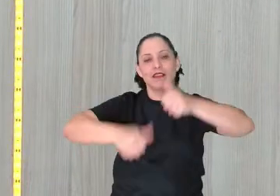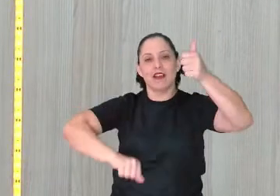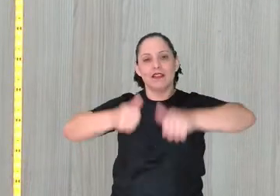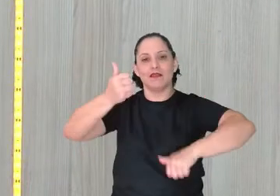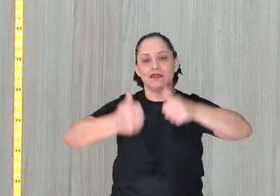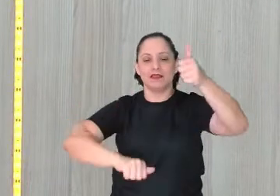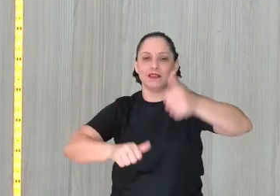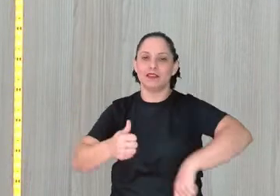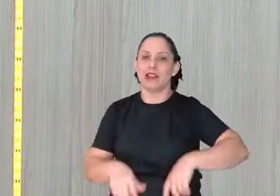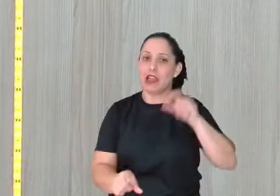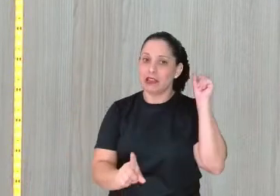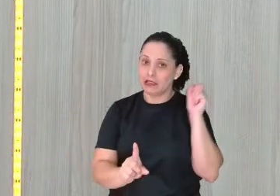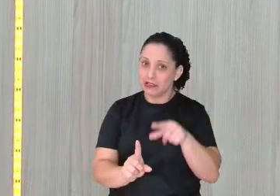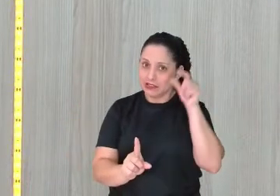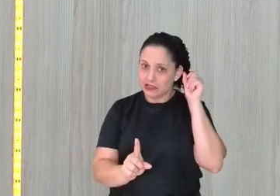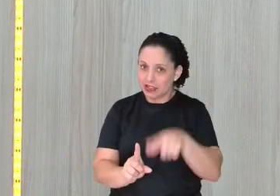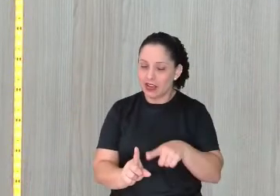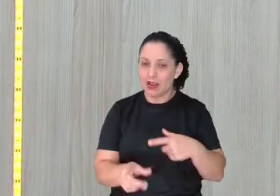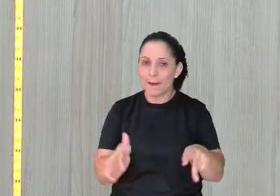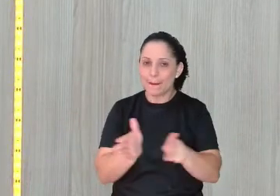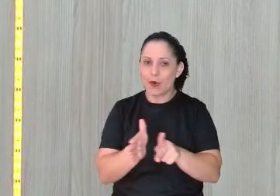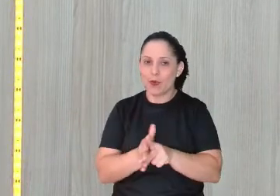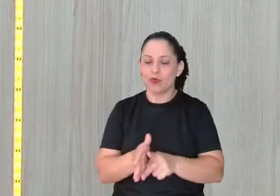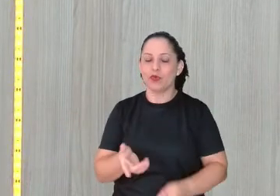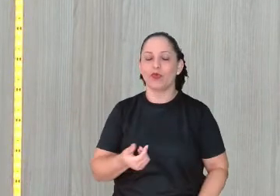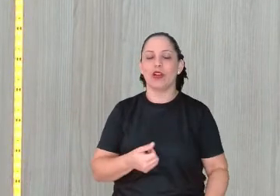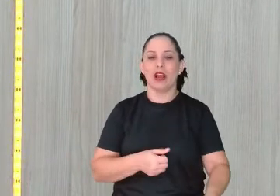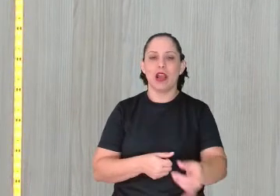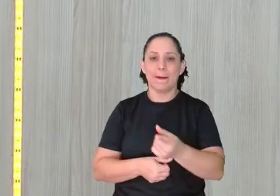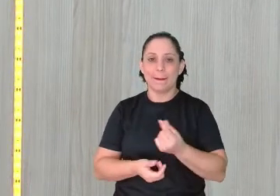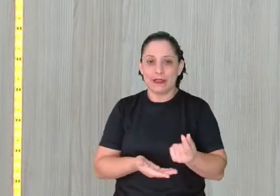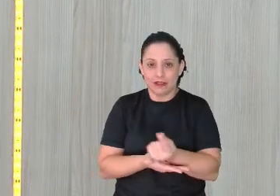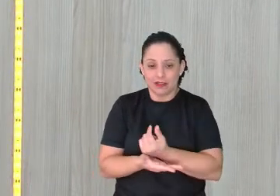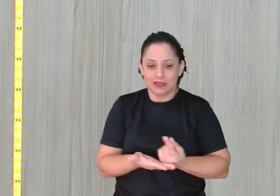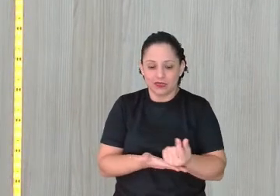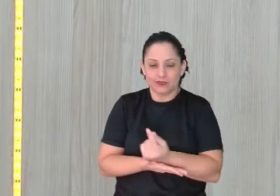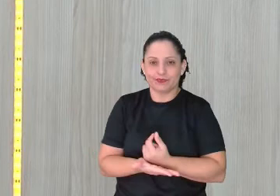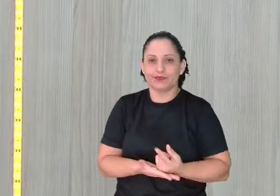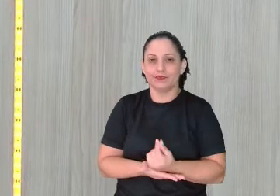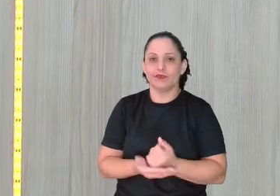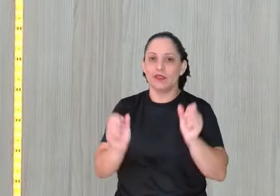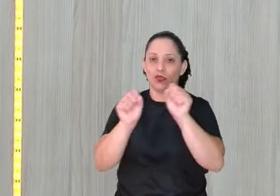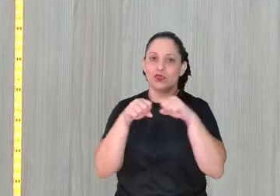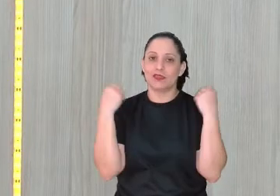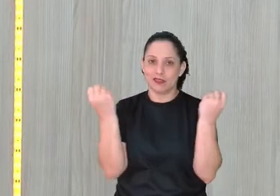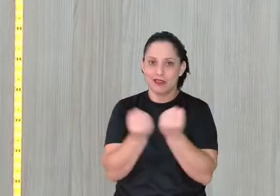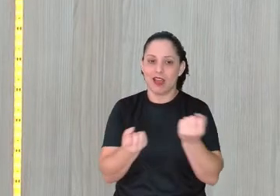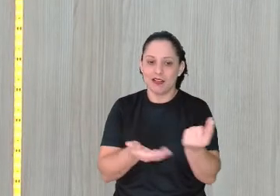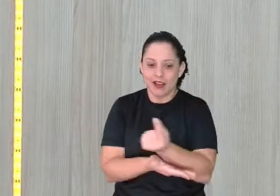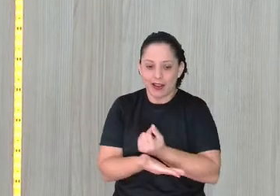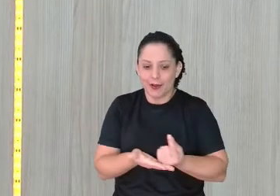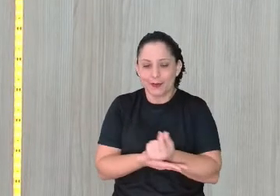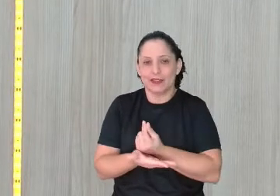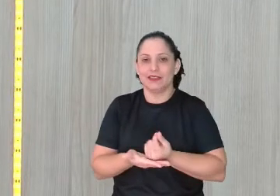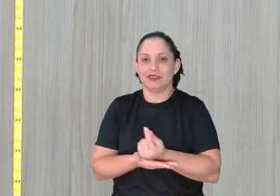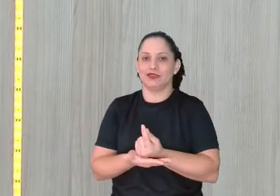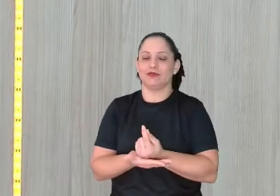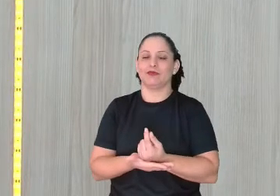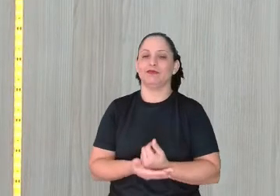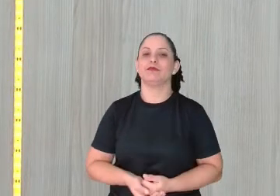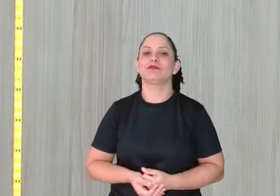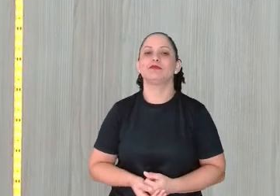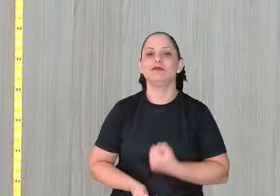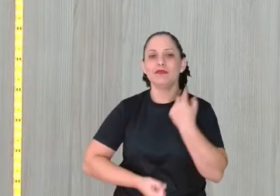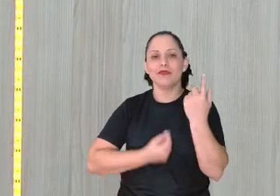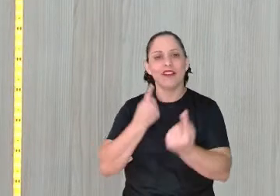crítica da lógica capitalista, né? Porque a gente vive na sociedade capitalista e muitas vezes a gente